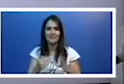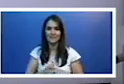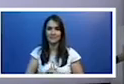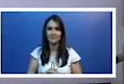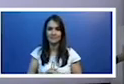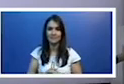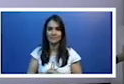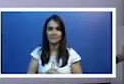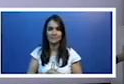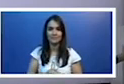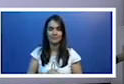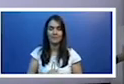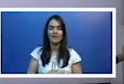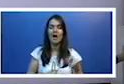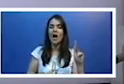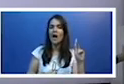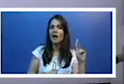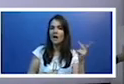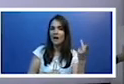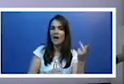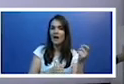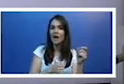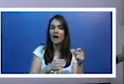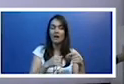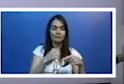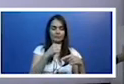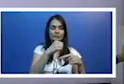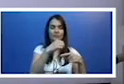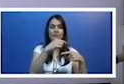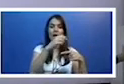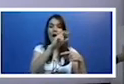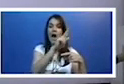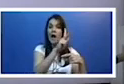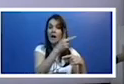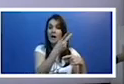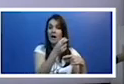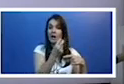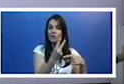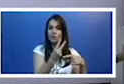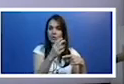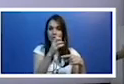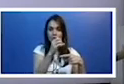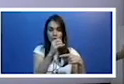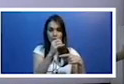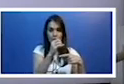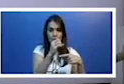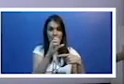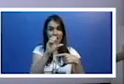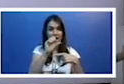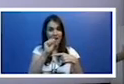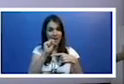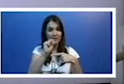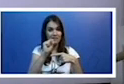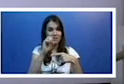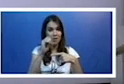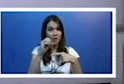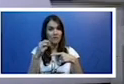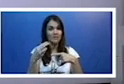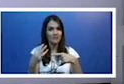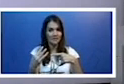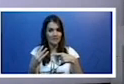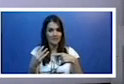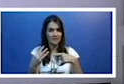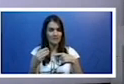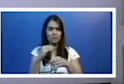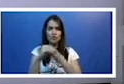e SO3 misturados na água, ele vai separar H mais SO3, vai ter